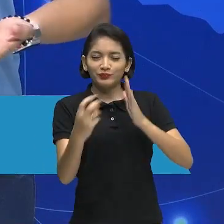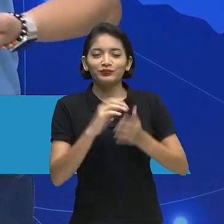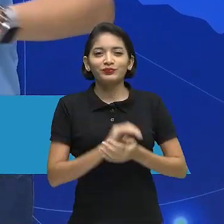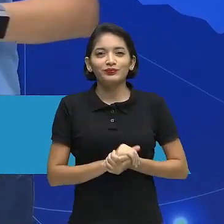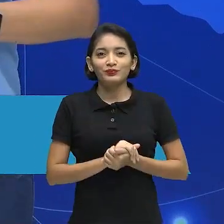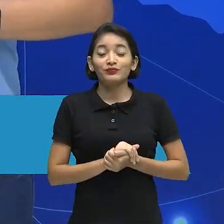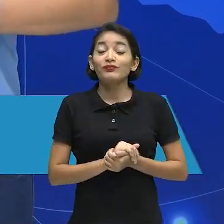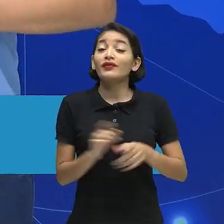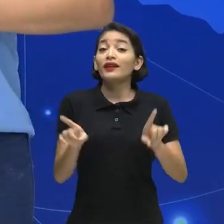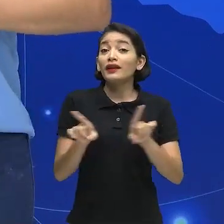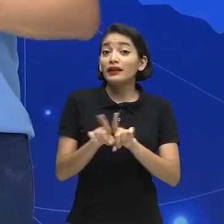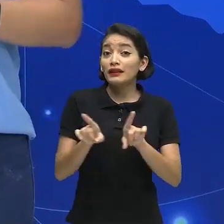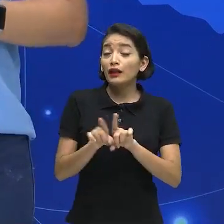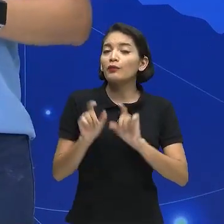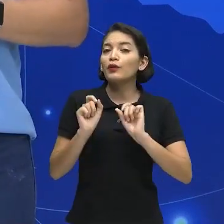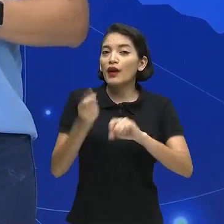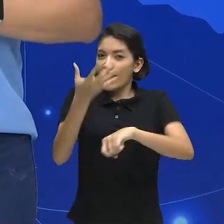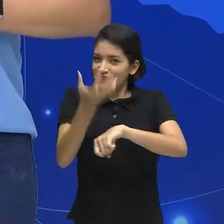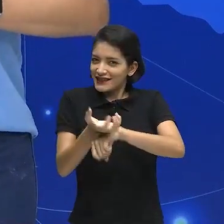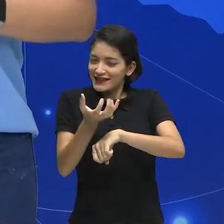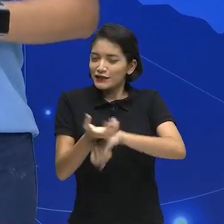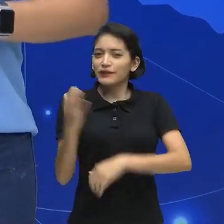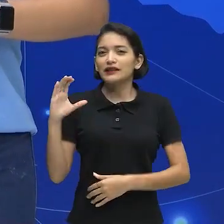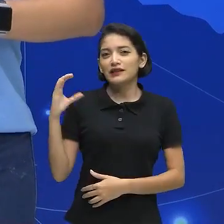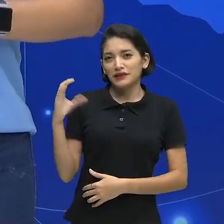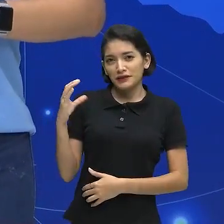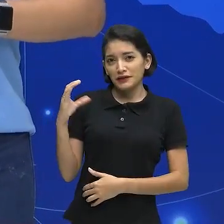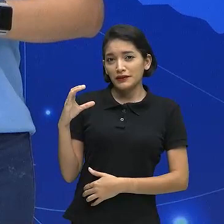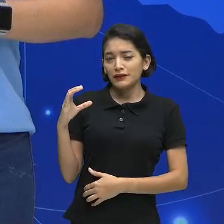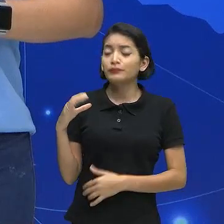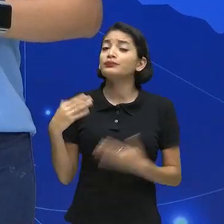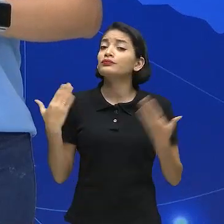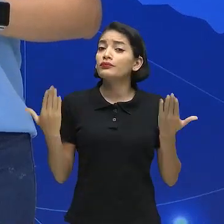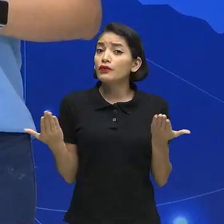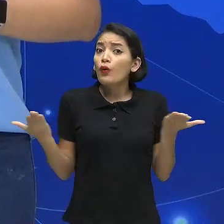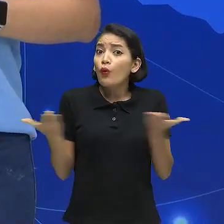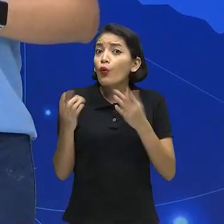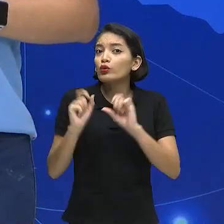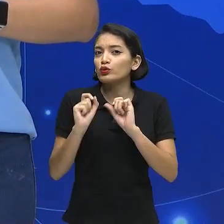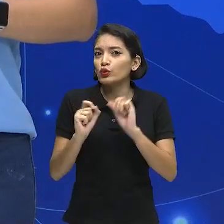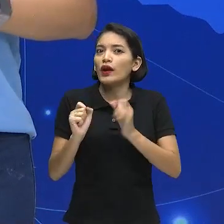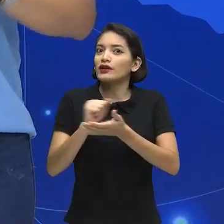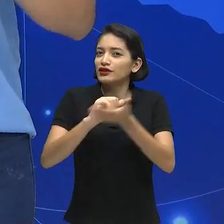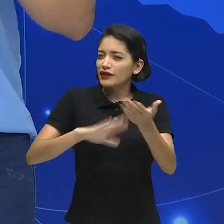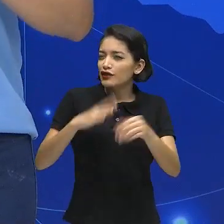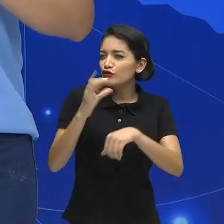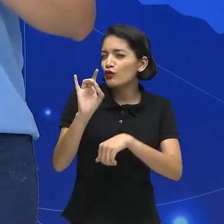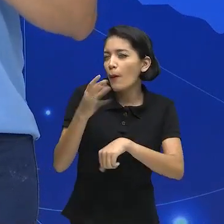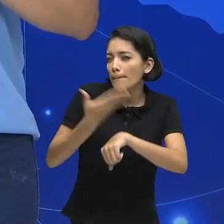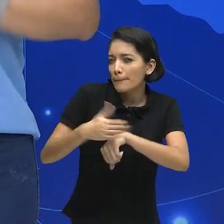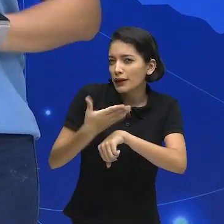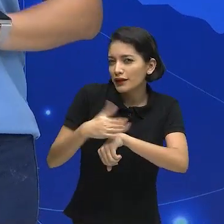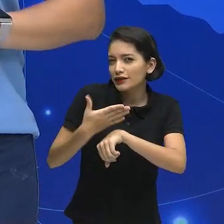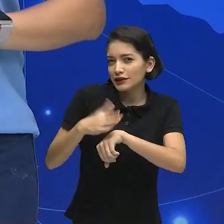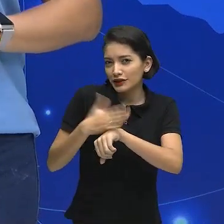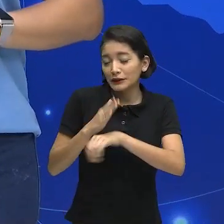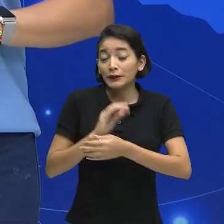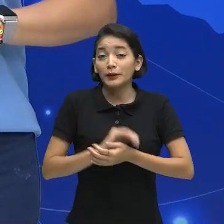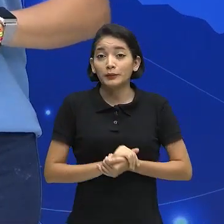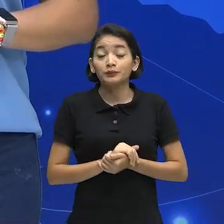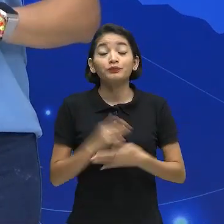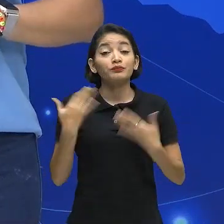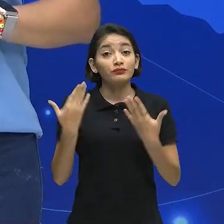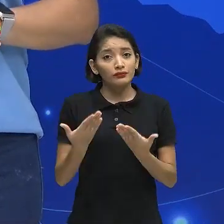ainda aí com o nosso componente de ciências e hoje é aquela nossa aulinha do praticando, né? Vamos observar aí que a nossa aula